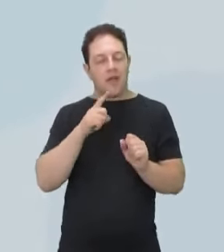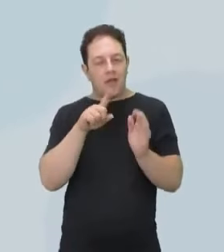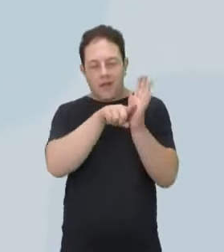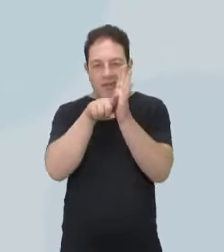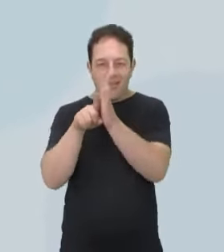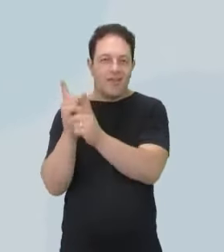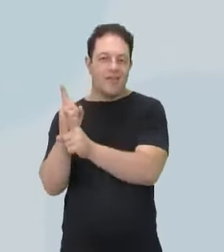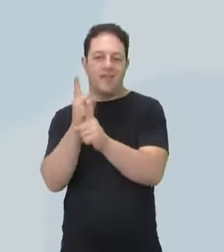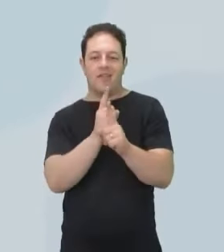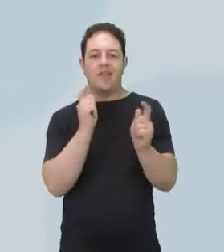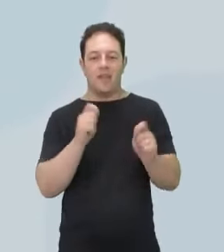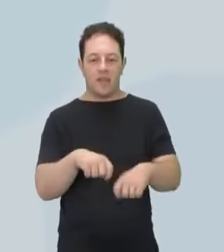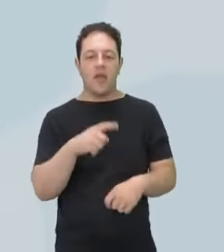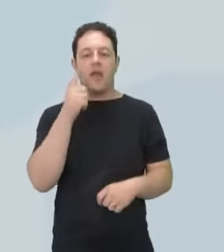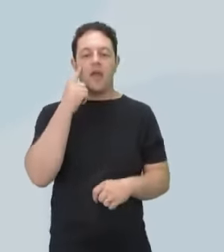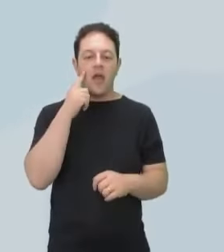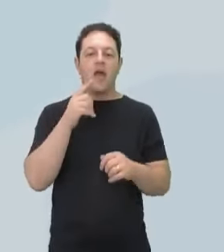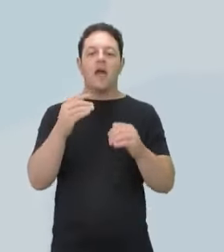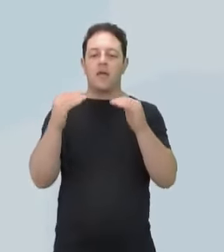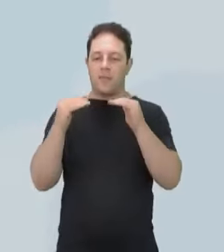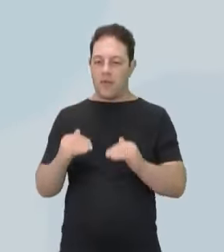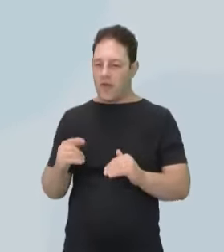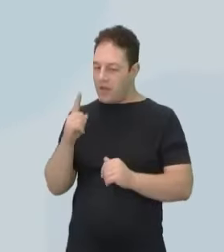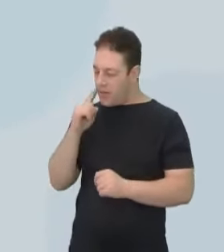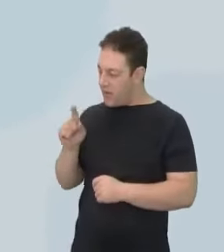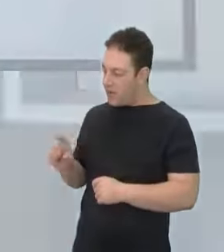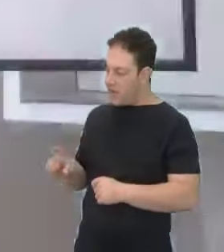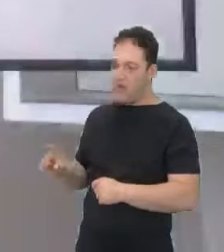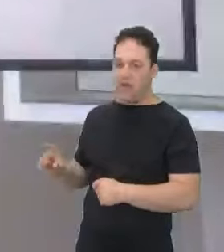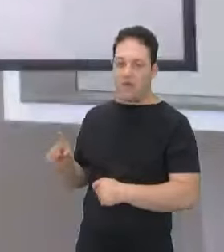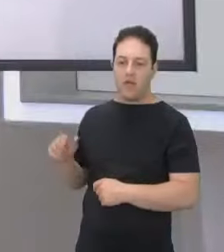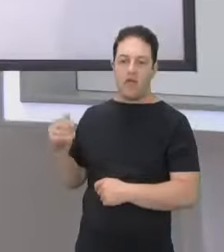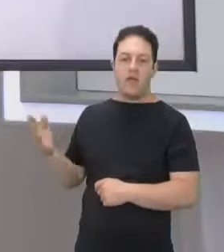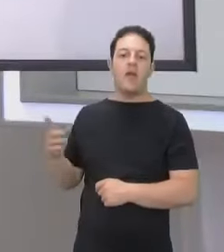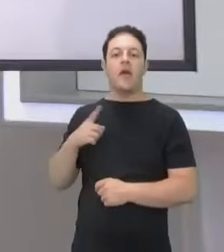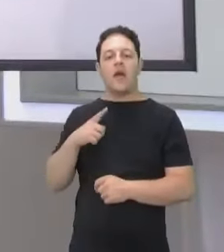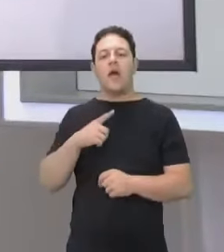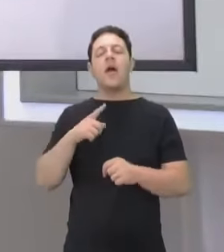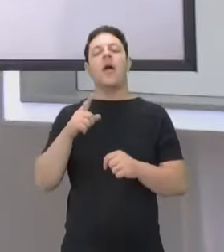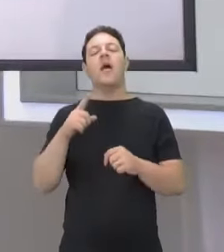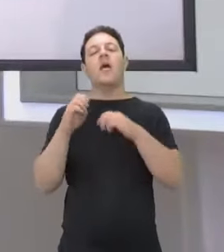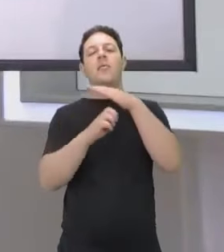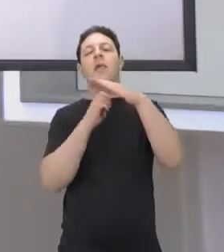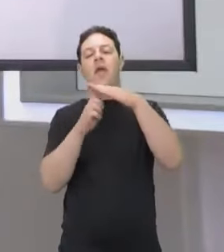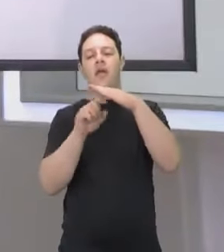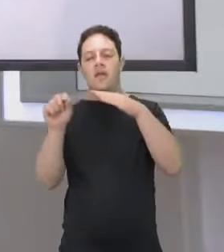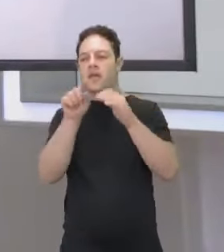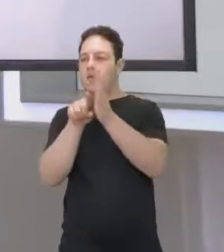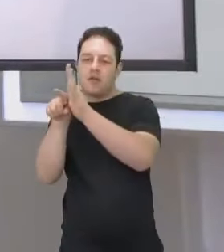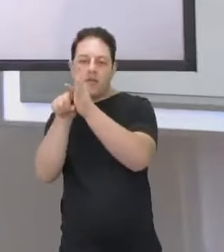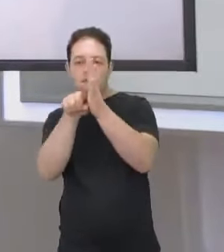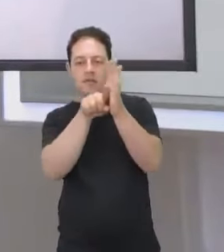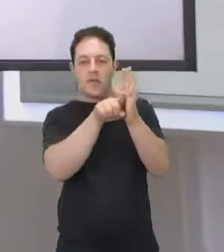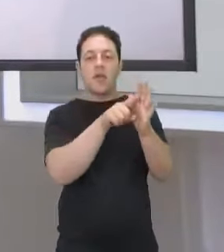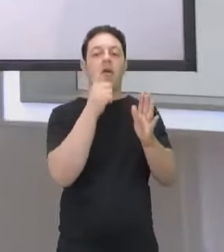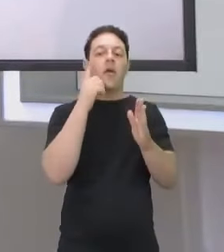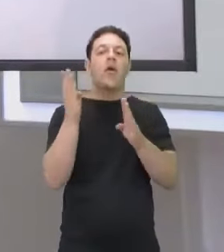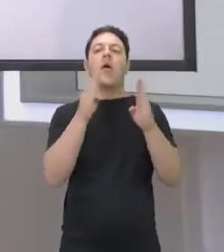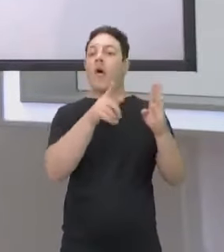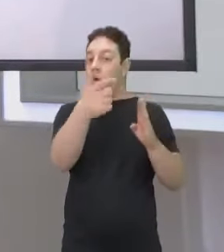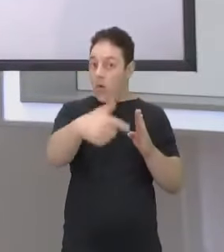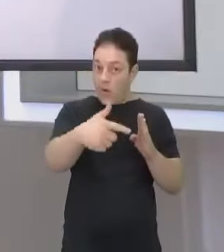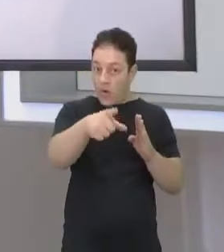robusta. Né? Embaixo, algumas empresas, né, algumas instituições que fazem esse monitoramento. E aqui do lado, pessoal, quem ainda não